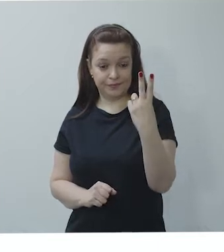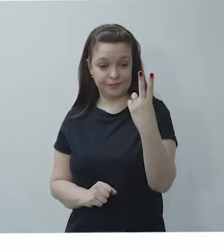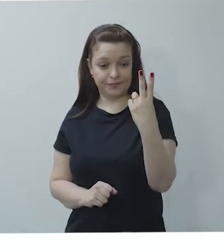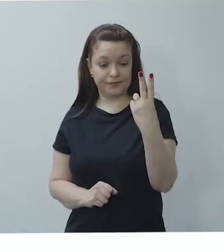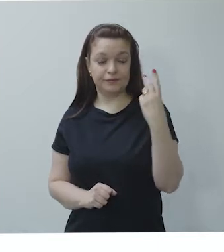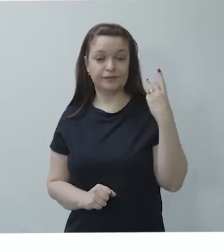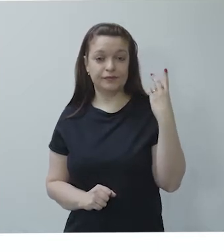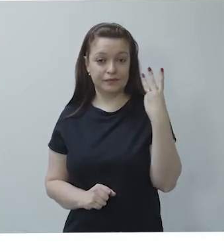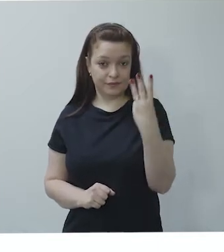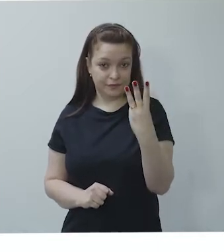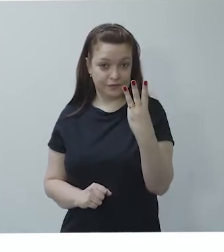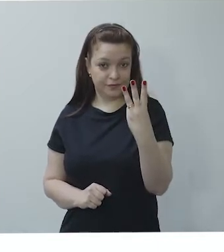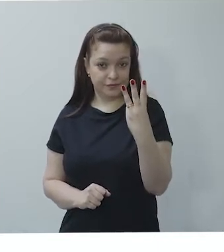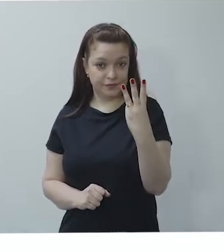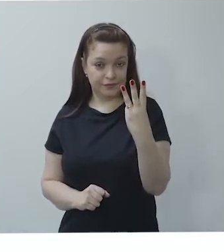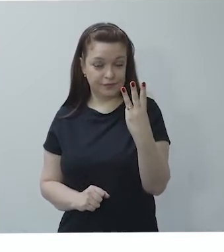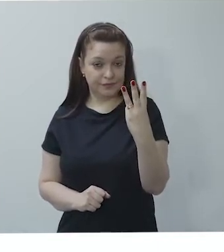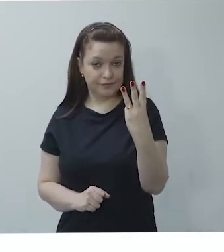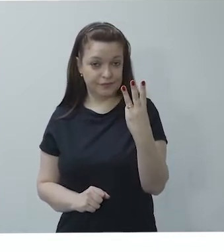duas,